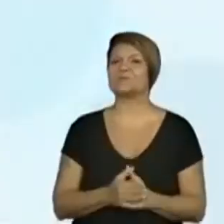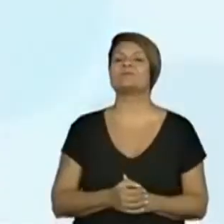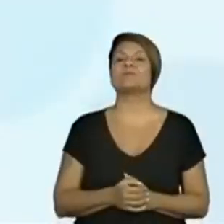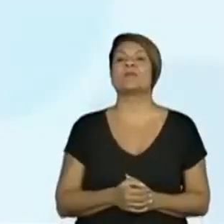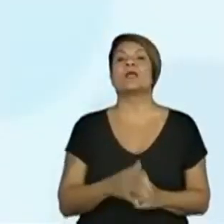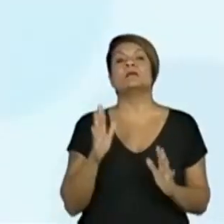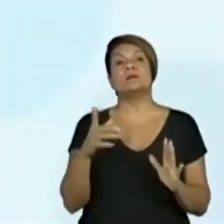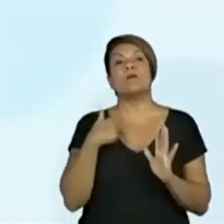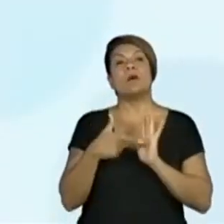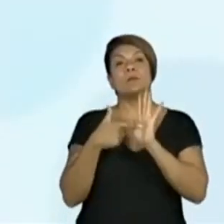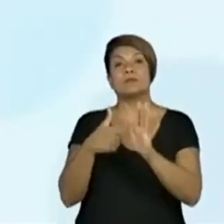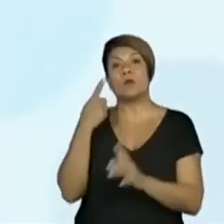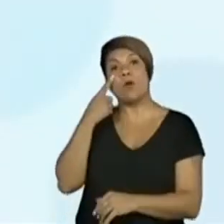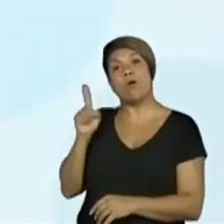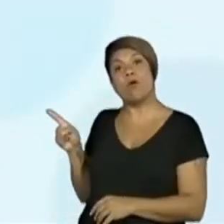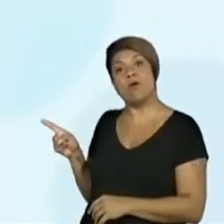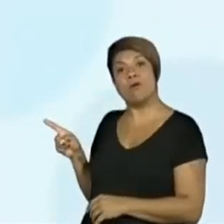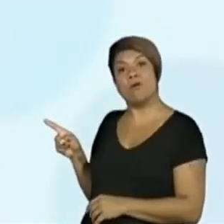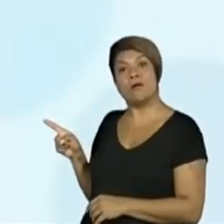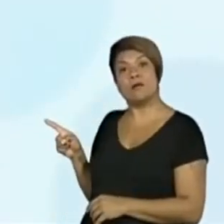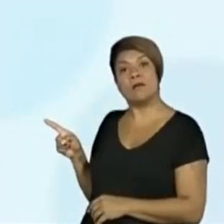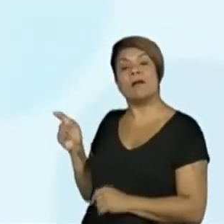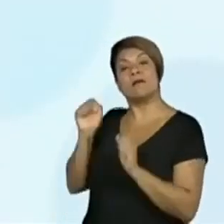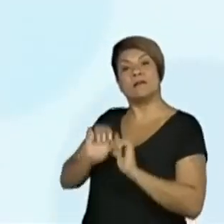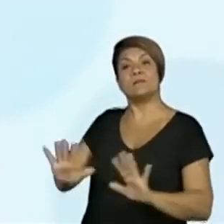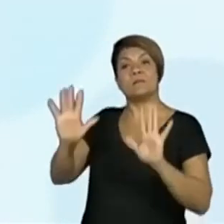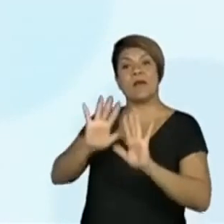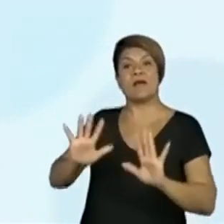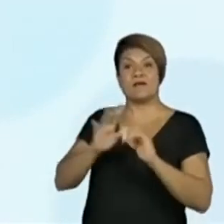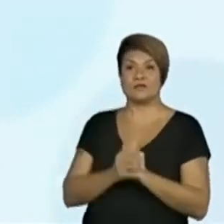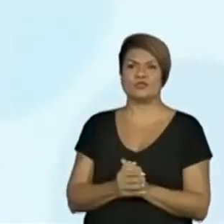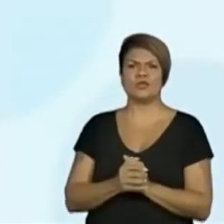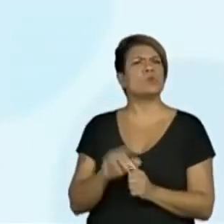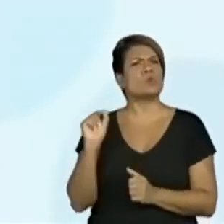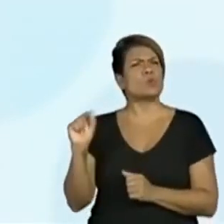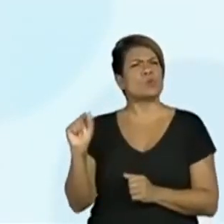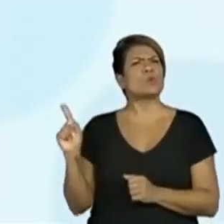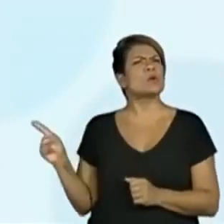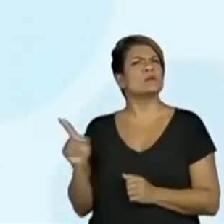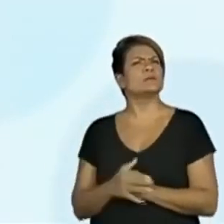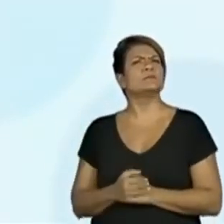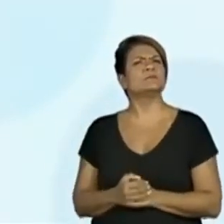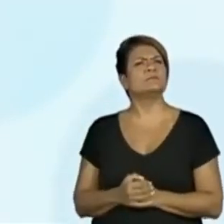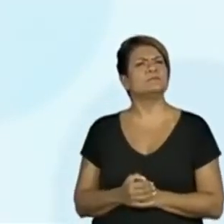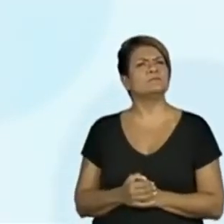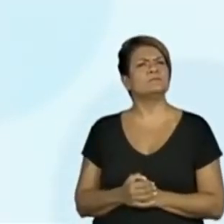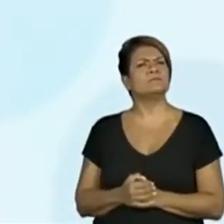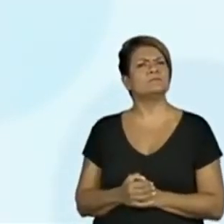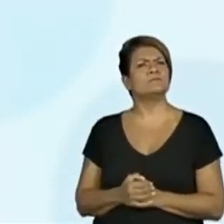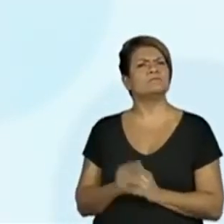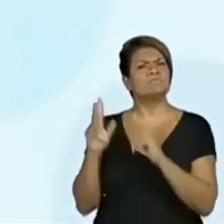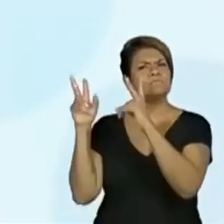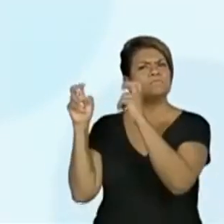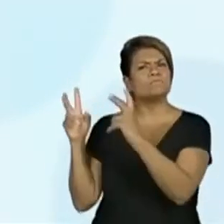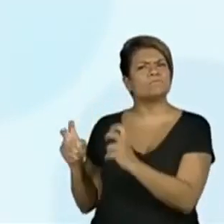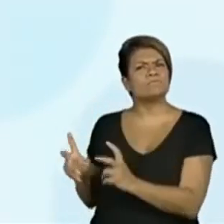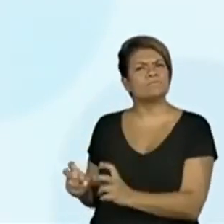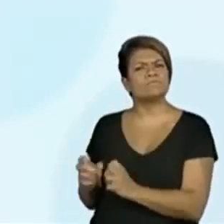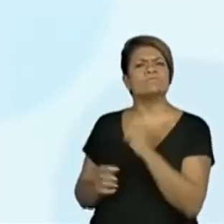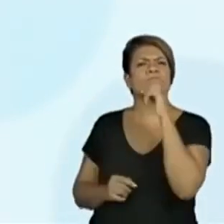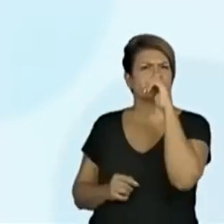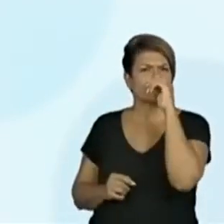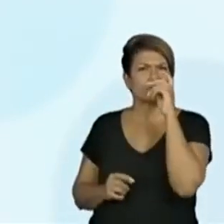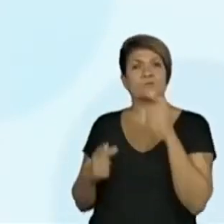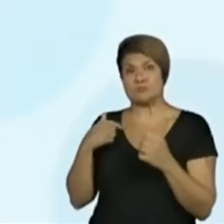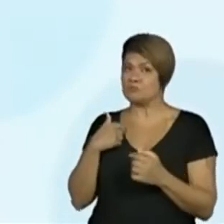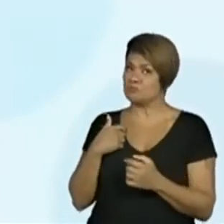uma imagem, esse livro tem uma imagem. Que imagem será? Faça a leitura dessa imagem, eu estou vendo